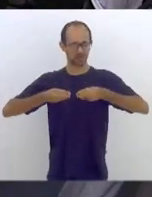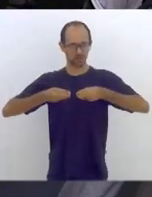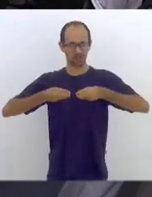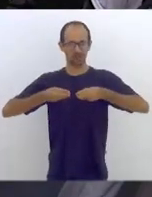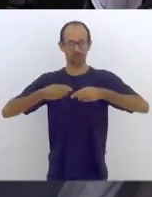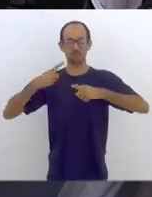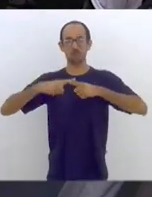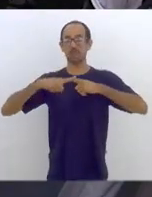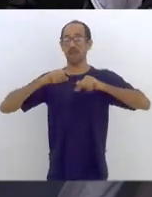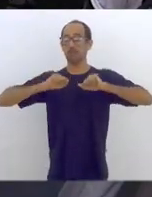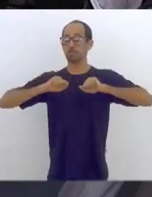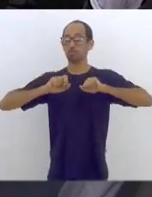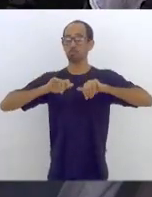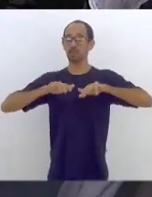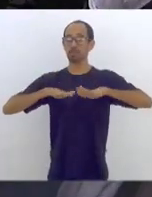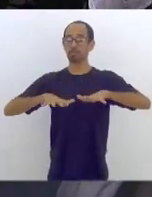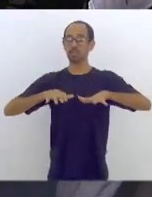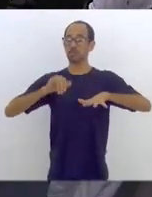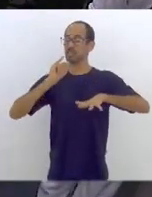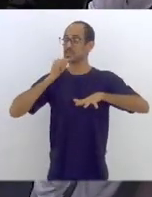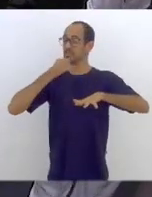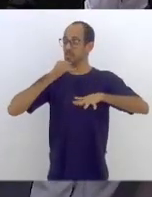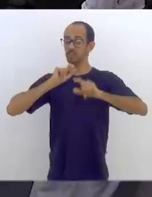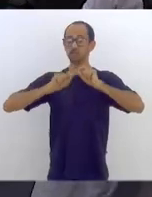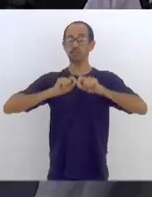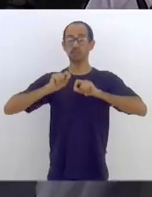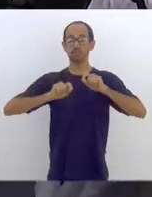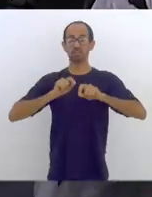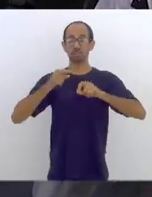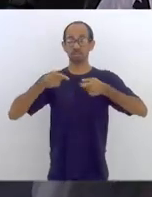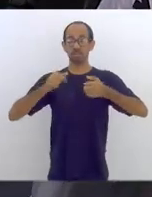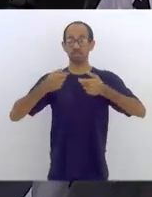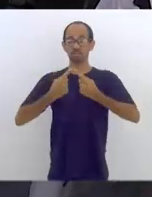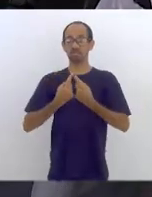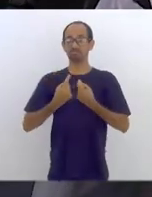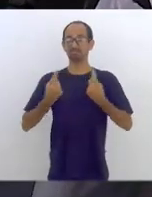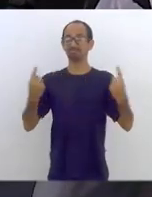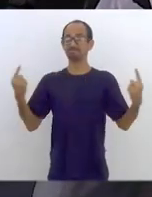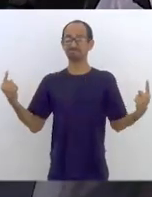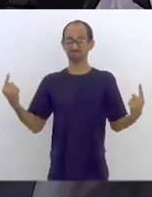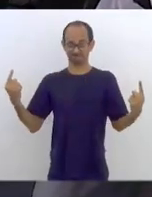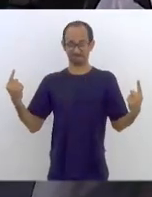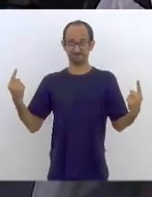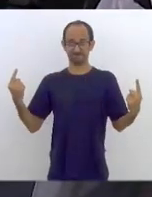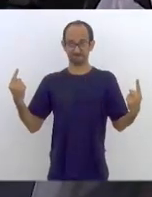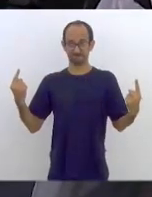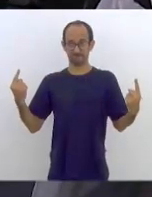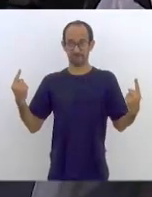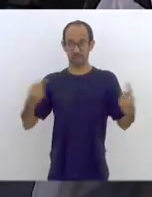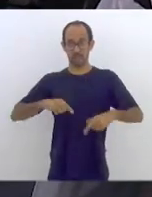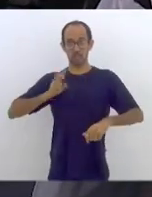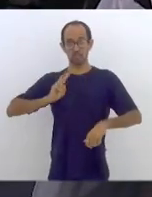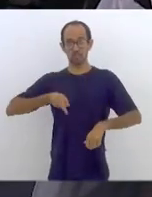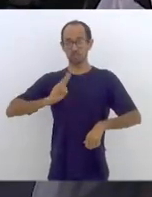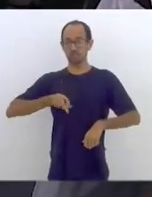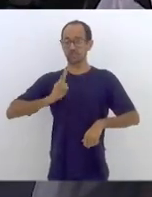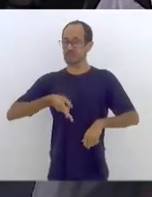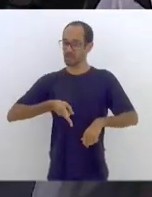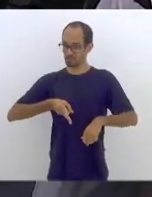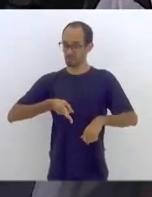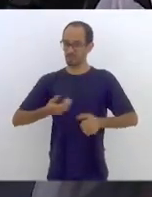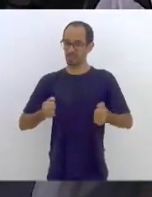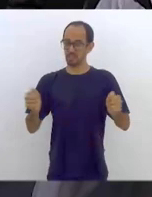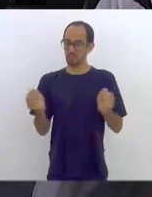porque a pandemia, infelizmente, nos afastou. Eu sempre estava no meio